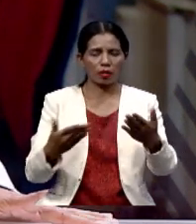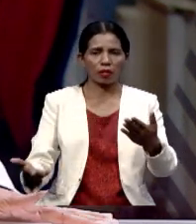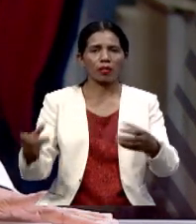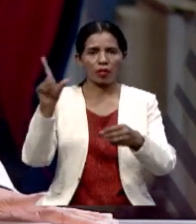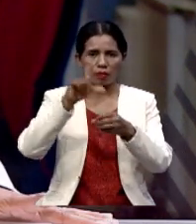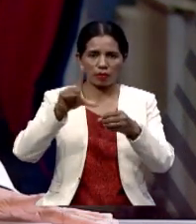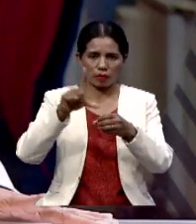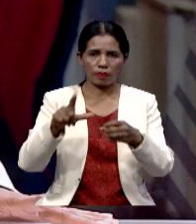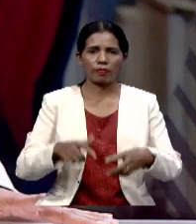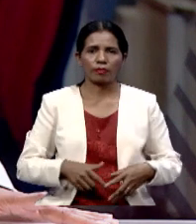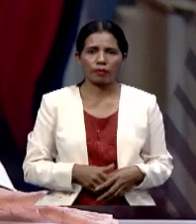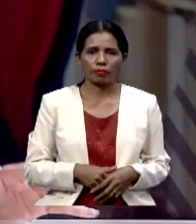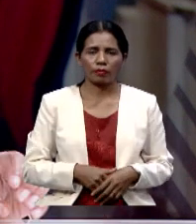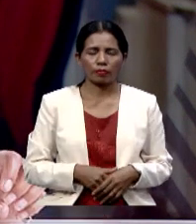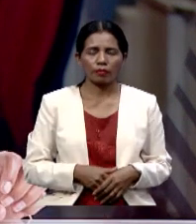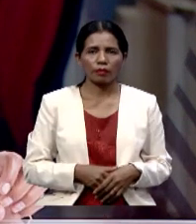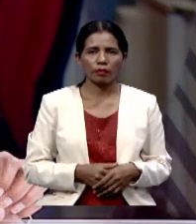laboratório.